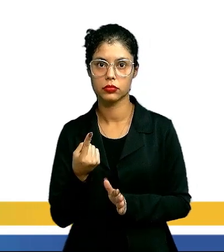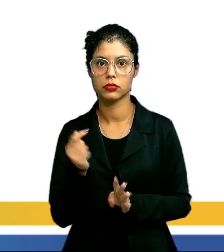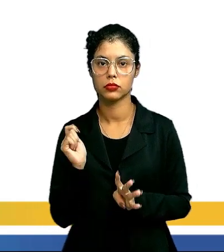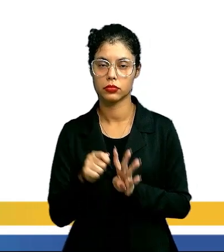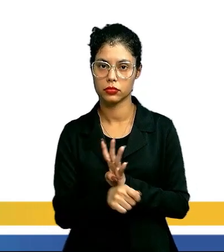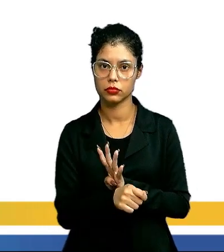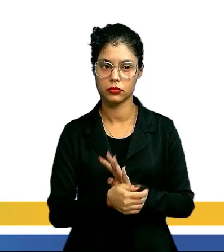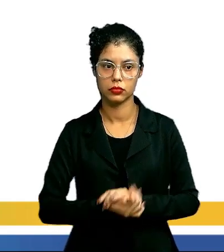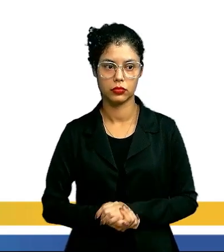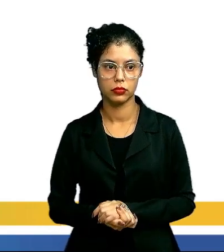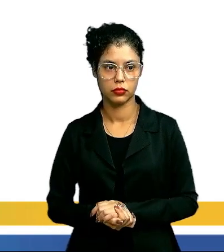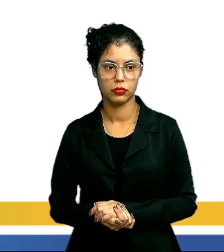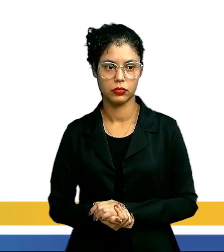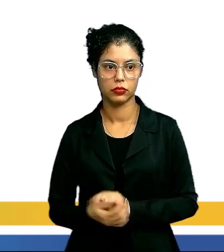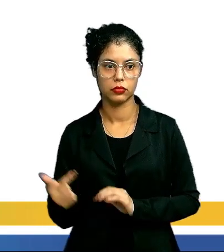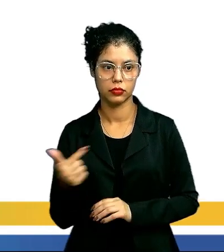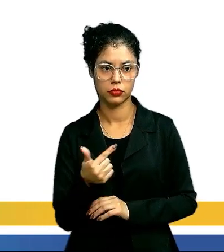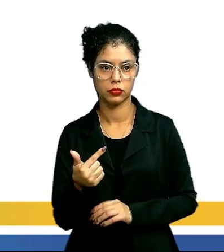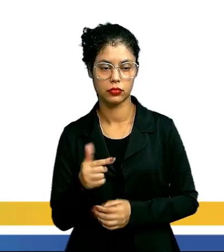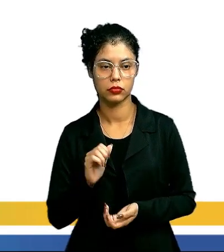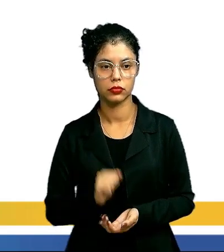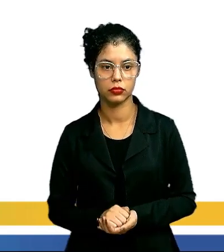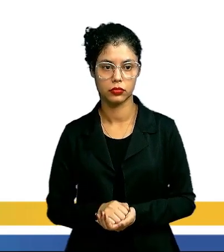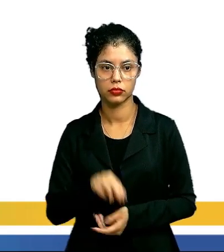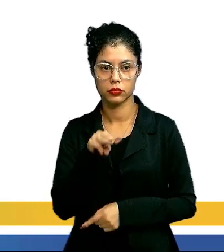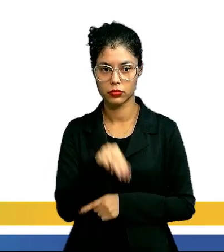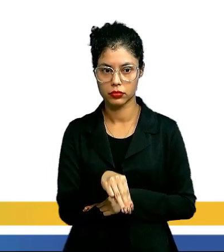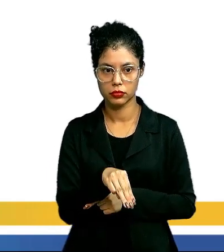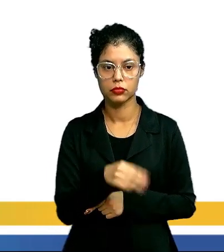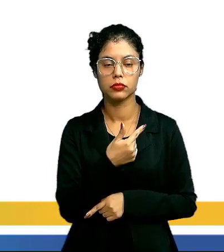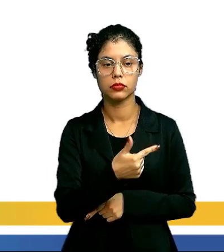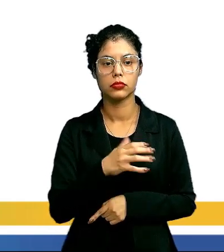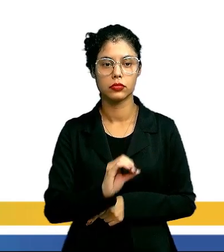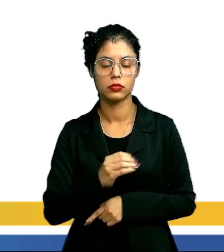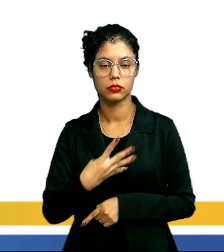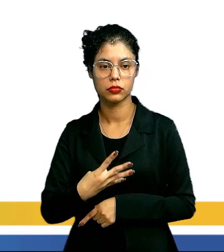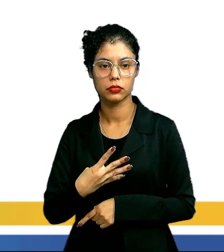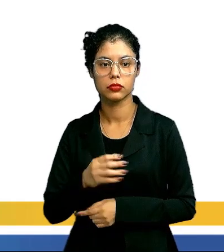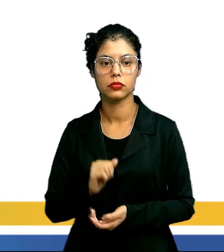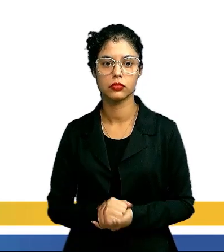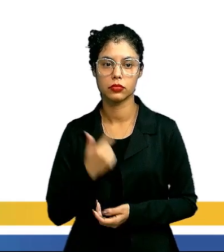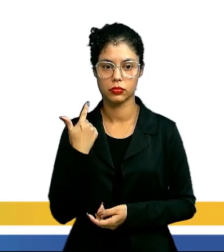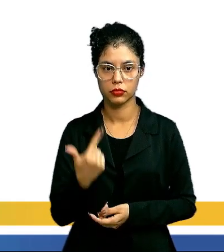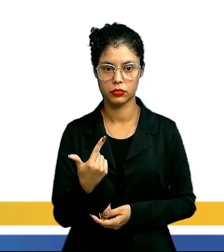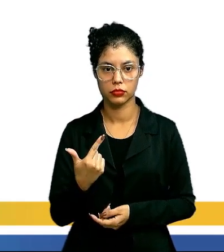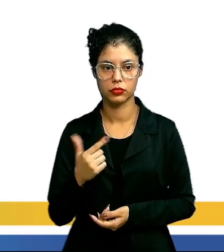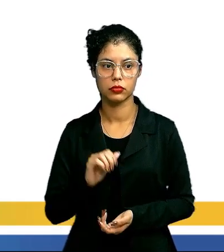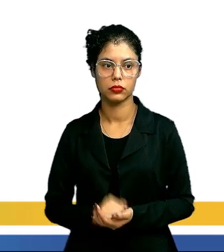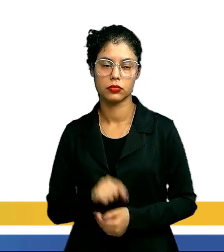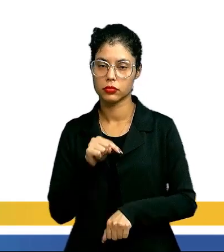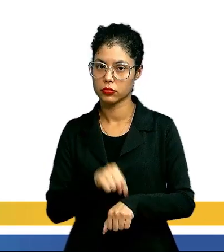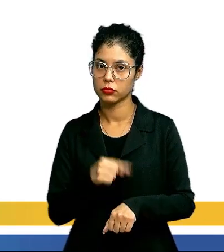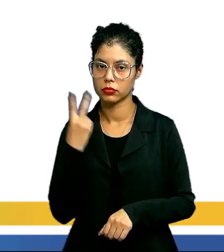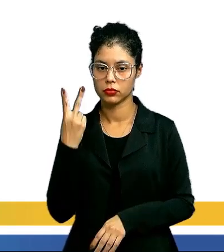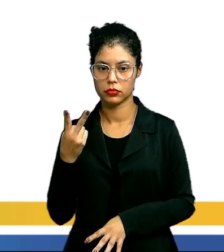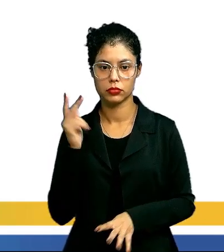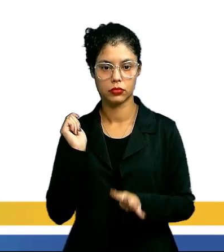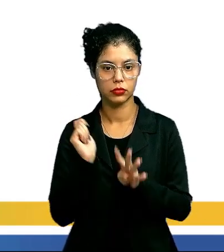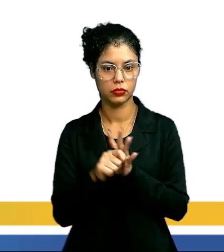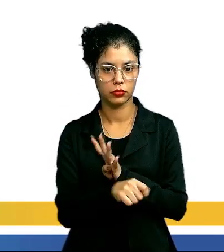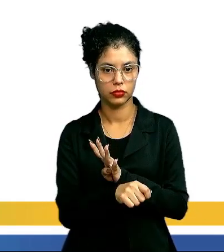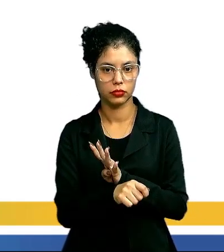Ok na segunda parcela o montante foi de 204 e dois centavos dá um tempo de